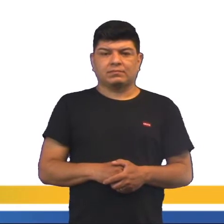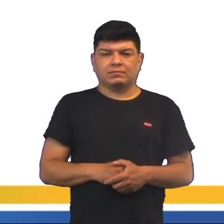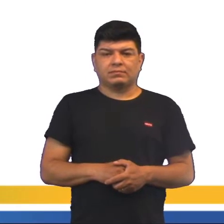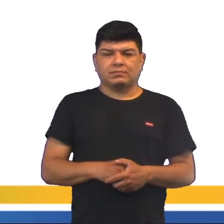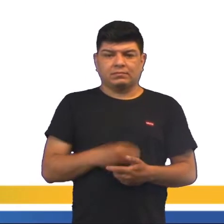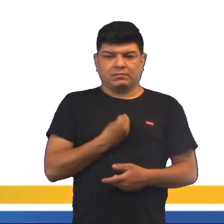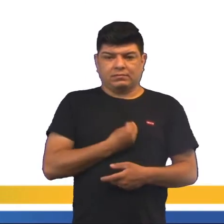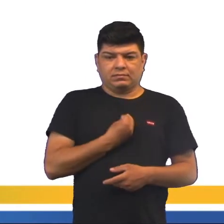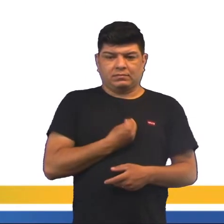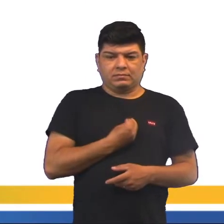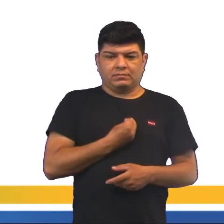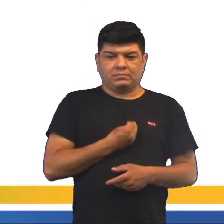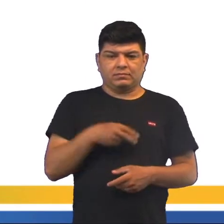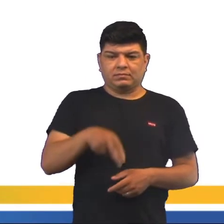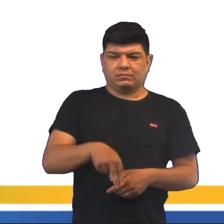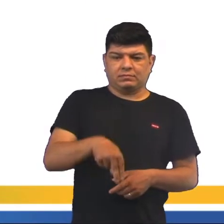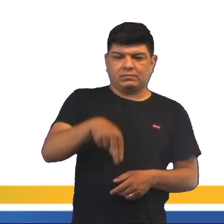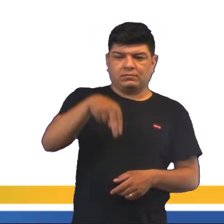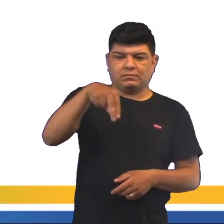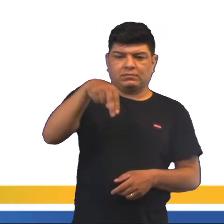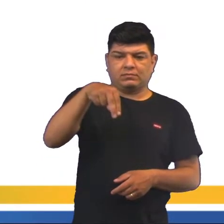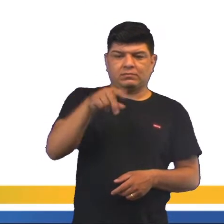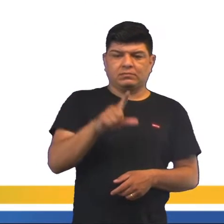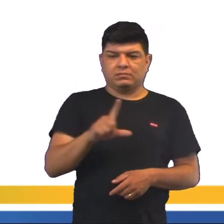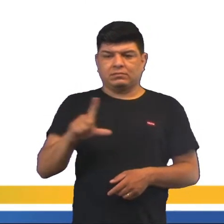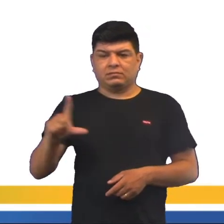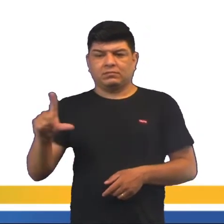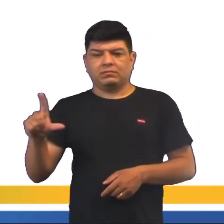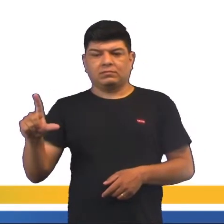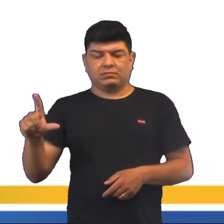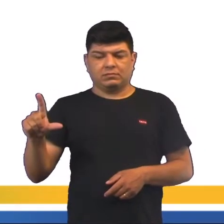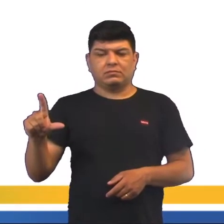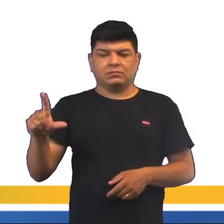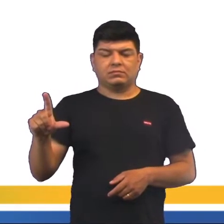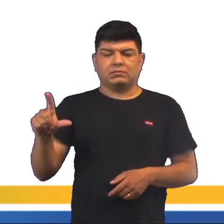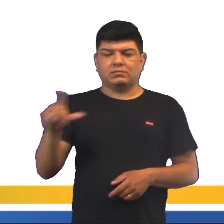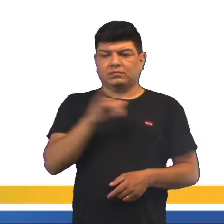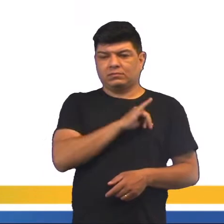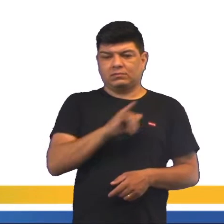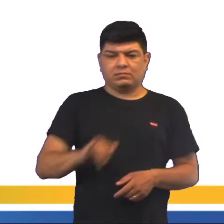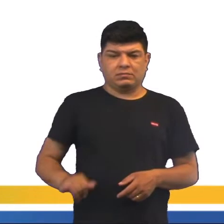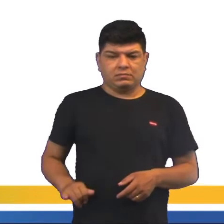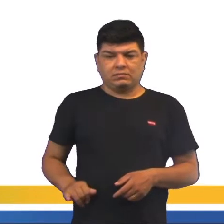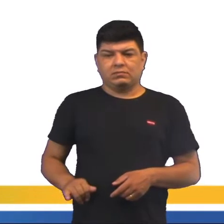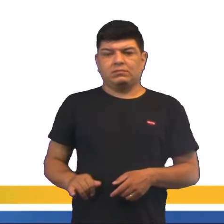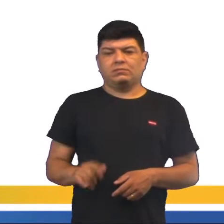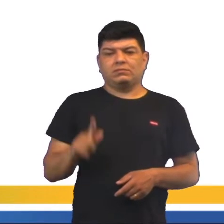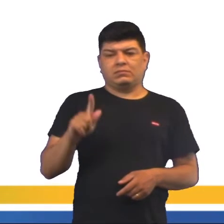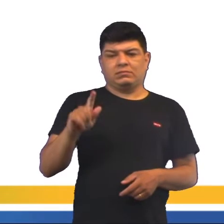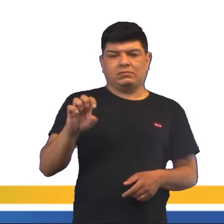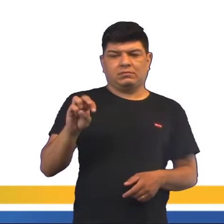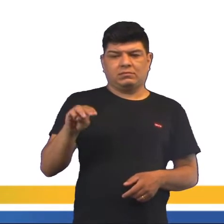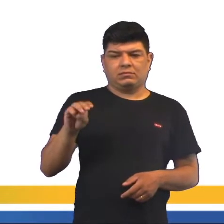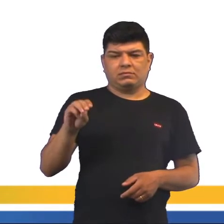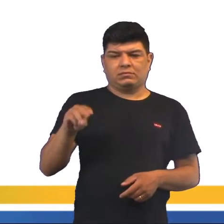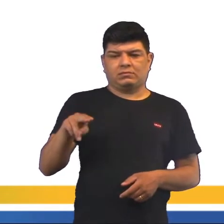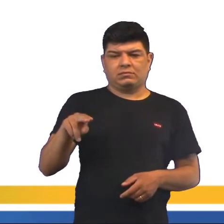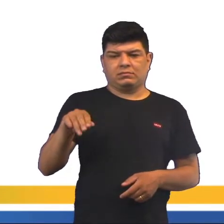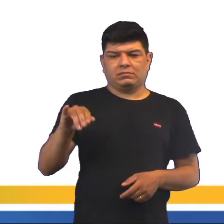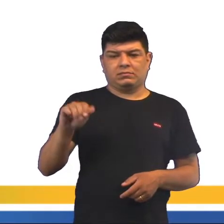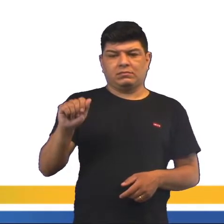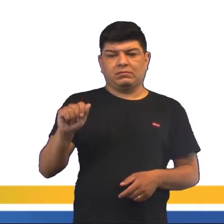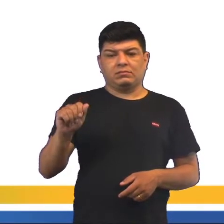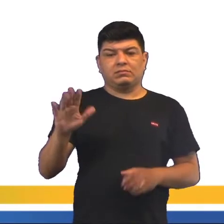Eles habitavam regiões ao norte e leste das fronteiras do Império, que eram chamadas de Germânia pelos romanos. Além